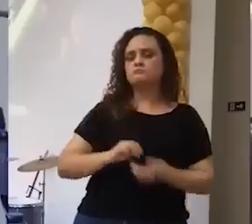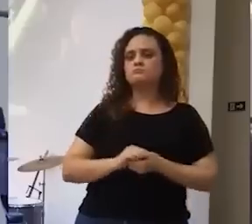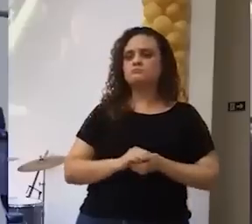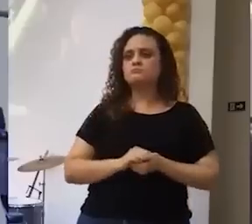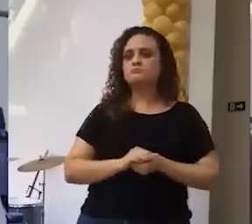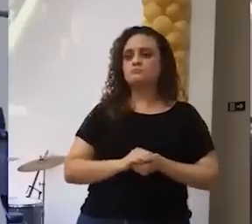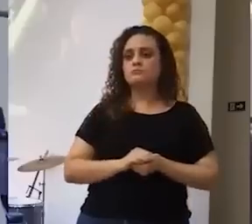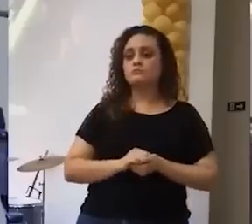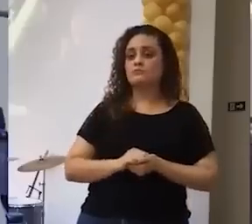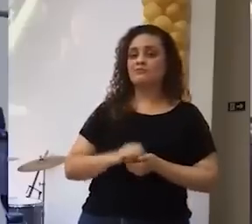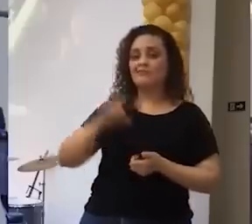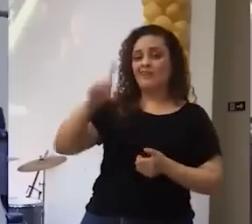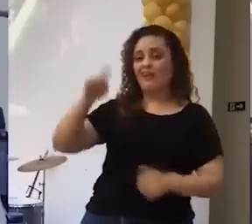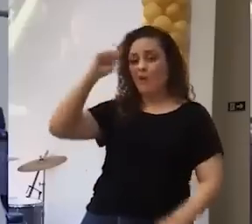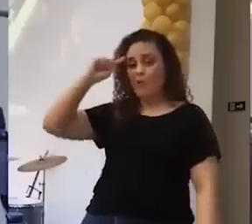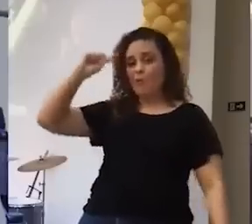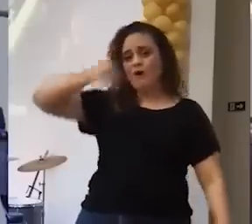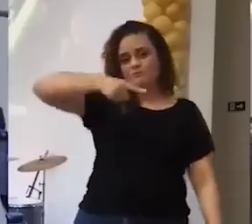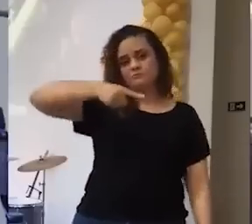uma ordem.